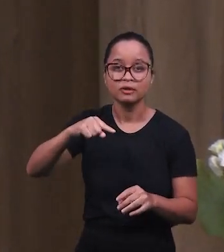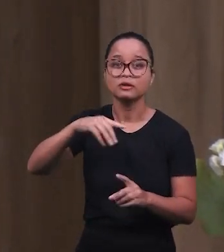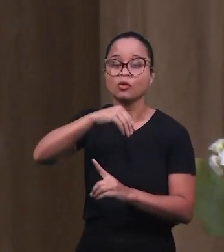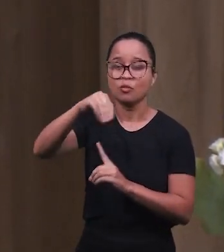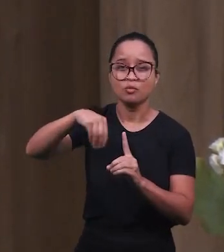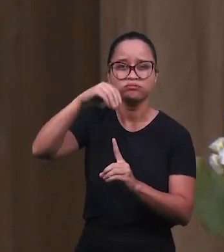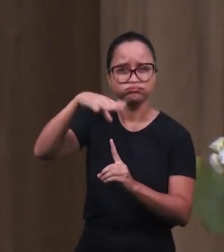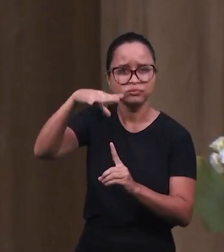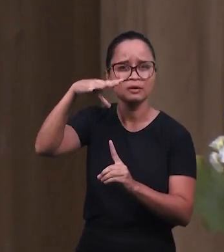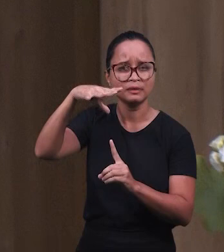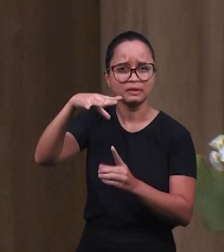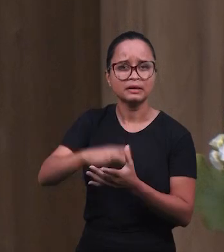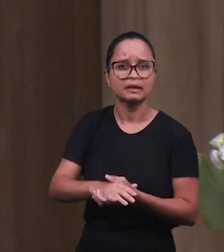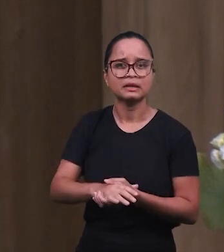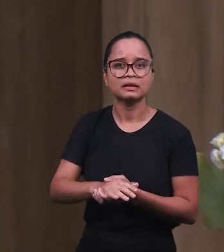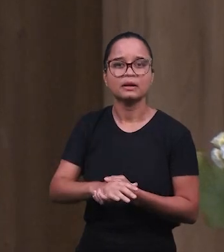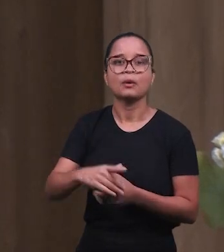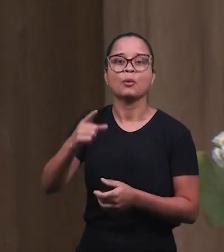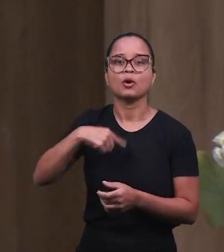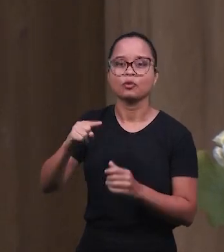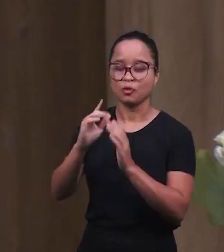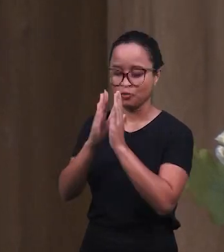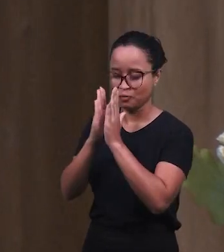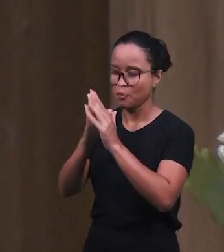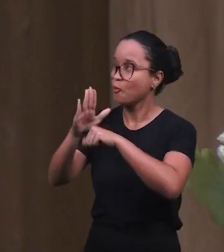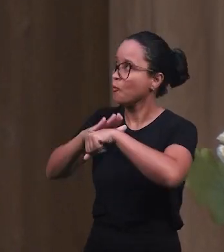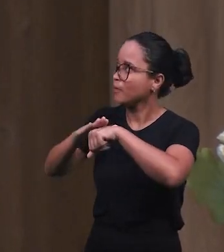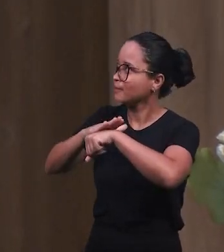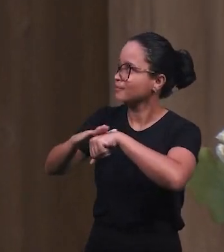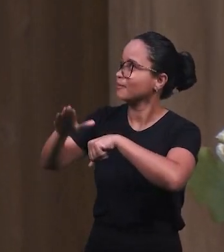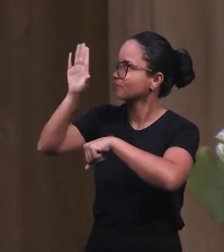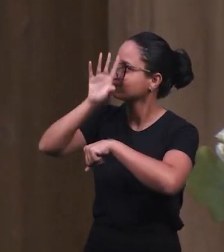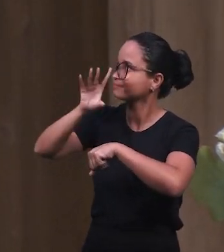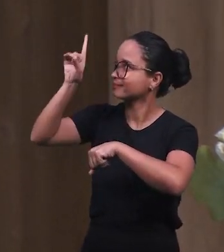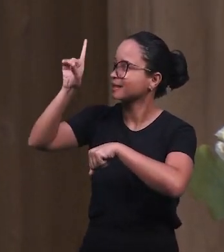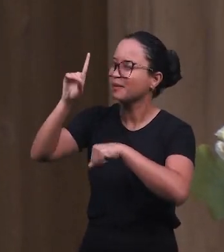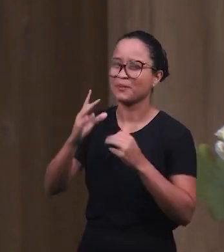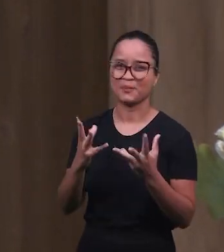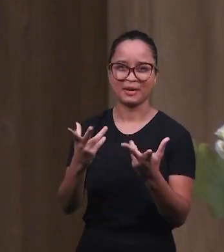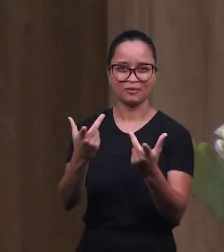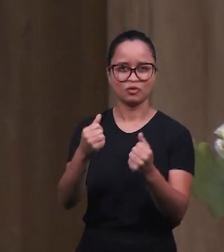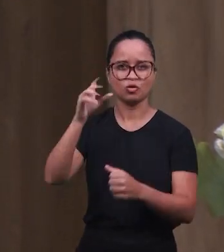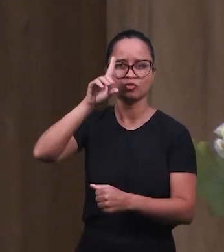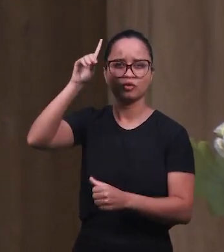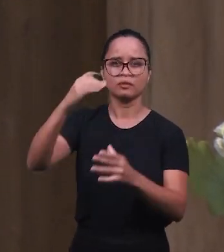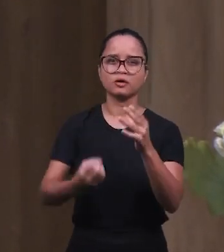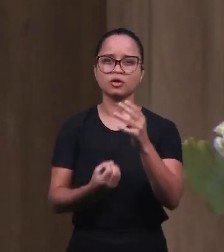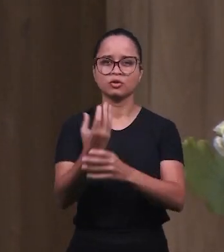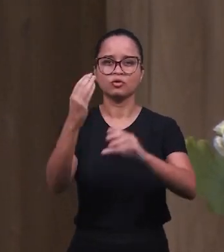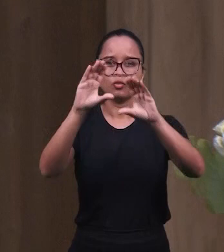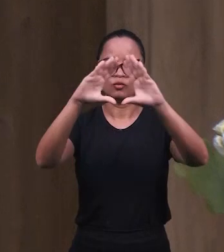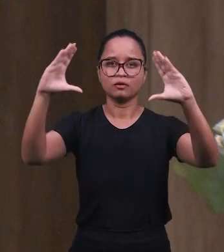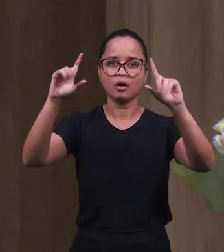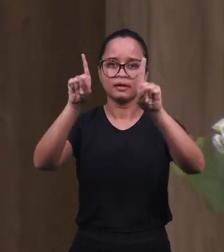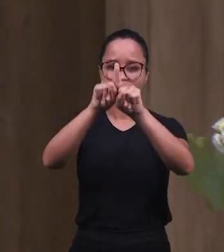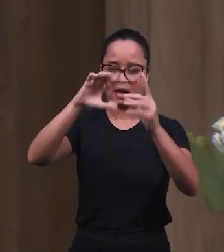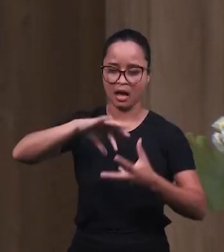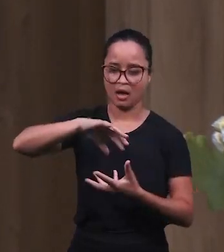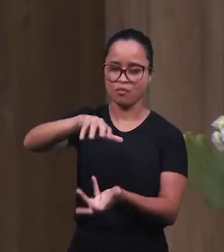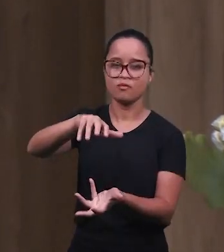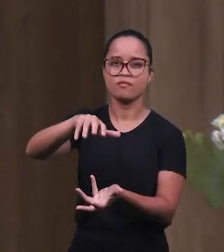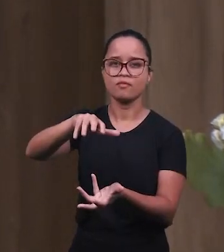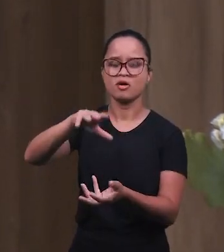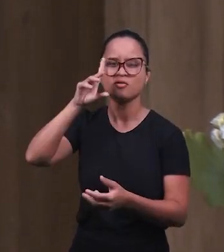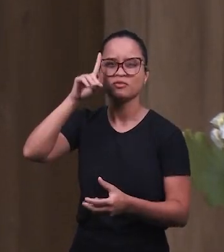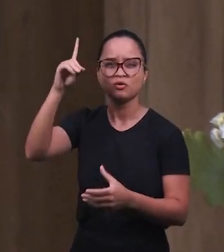alternativa, como recurso mesmo, para falarmos com Ele. Que coisa maravilhosa! Um Deus que é Criador dos céus e da terra,